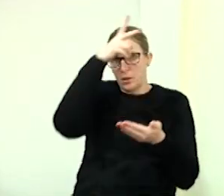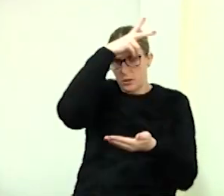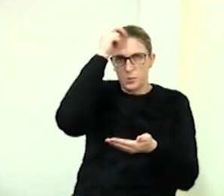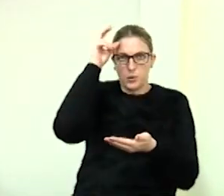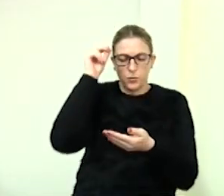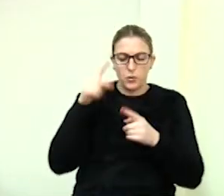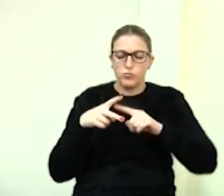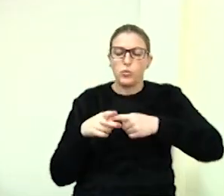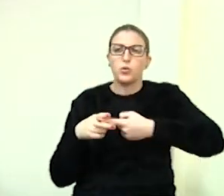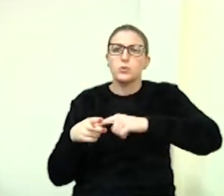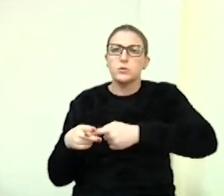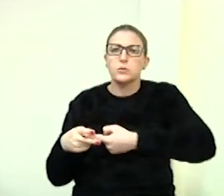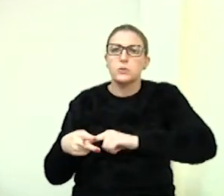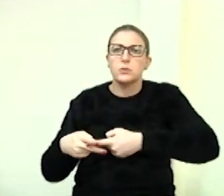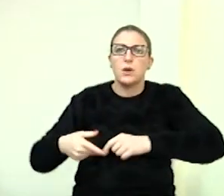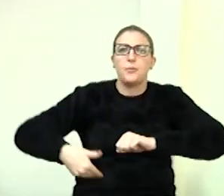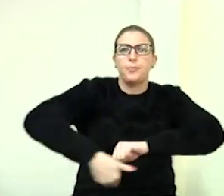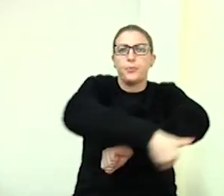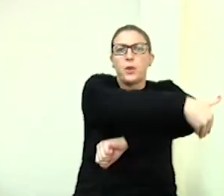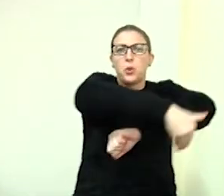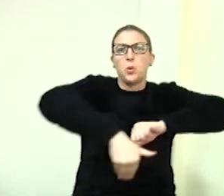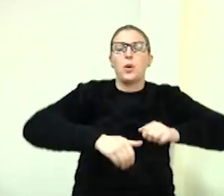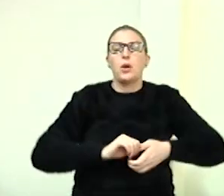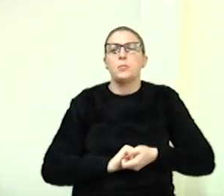melhorias na pavimentação das seguintes ruas.